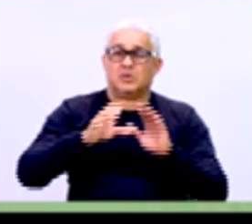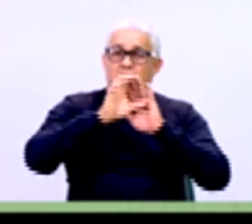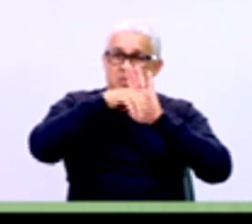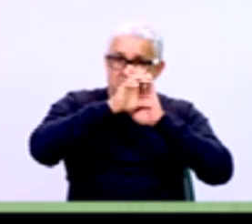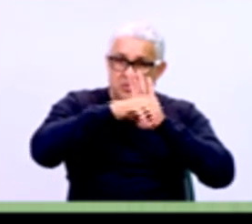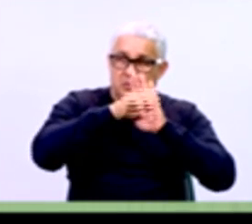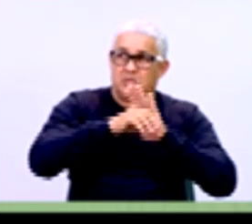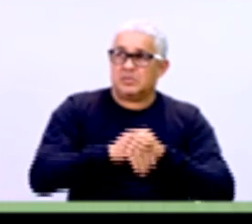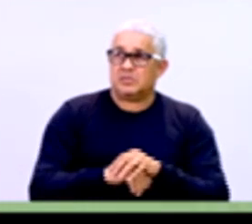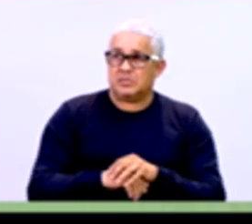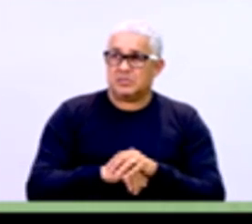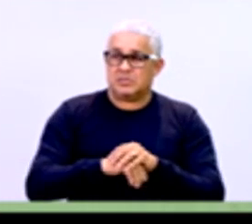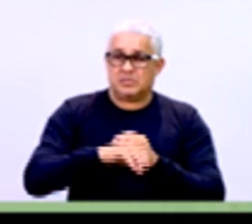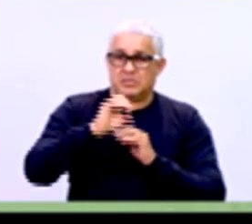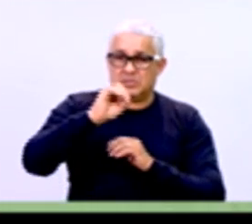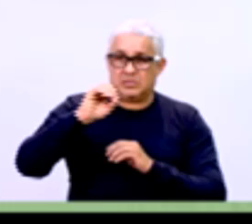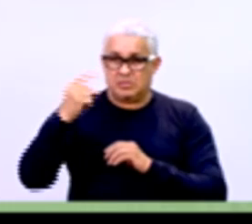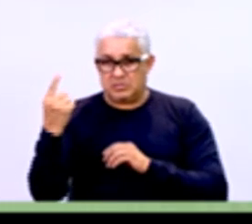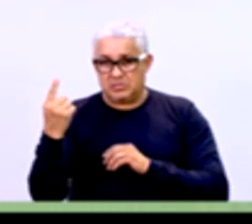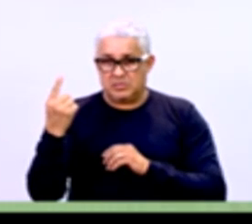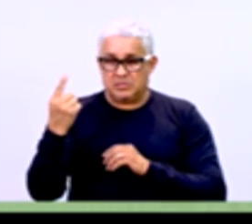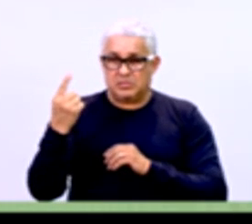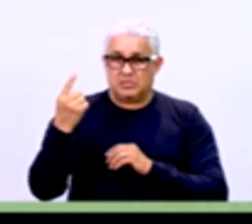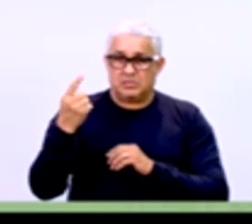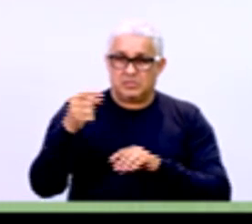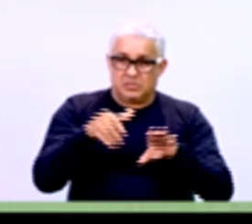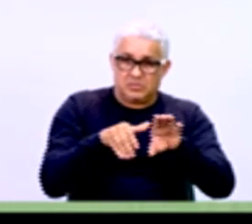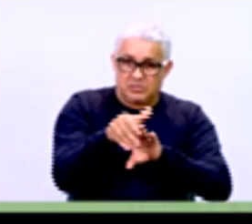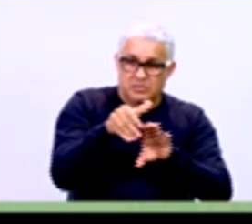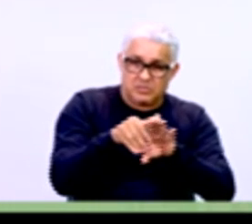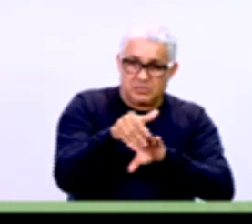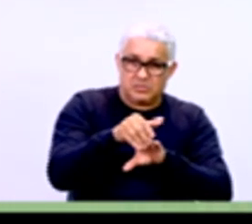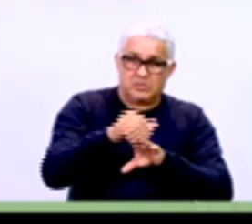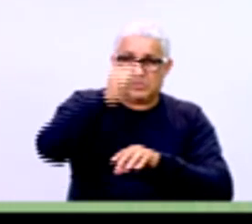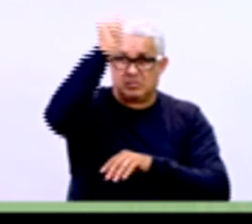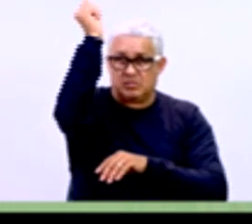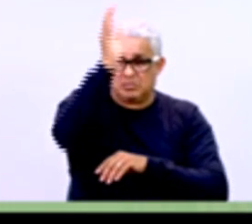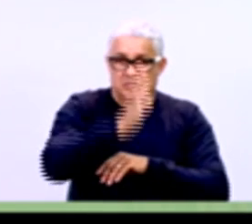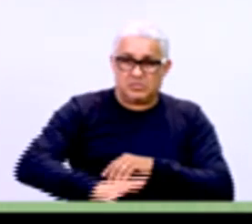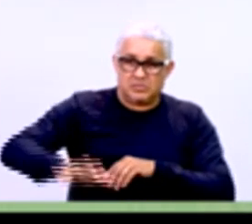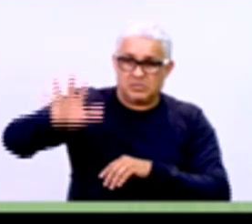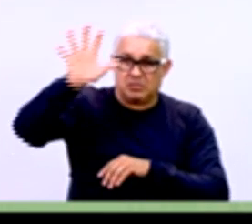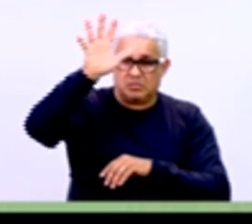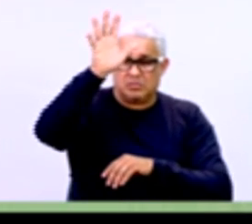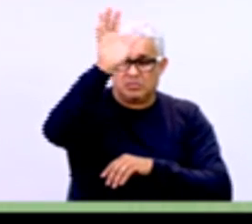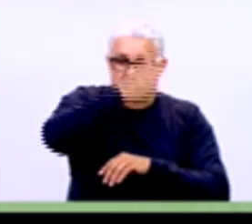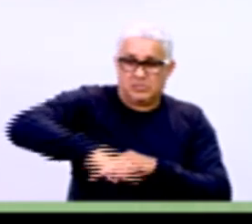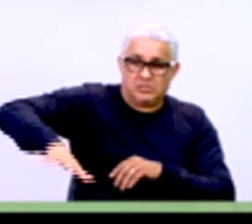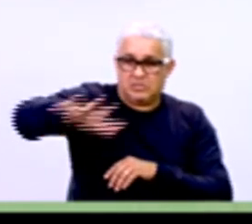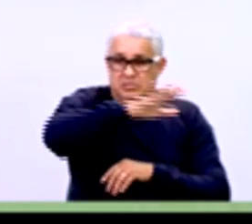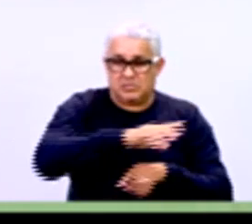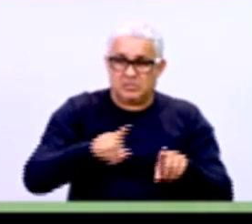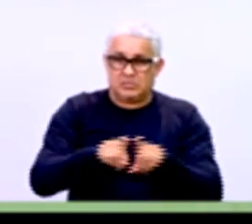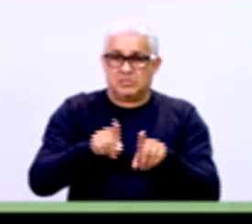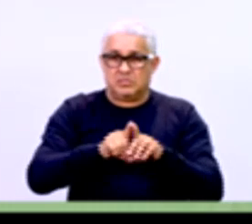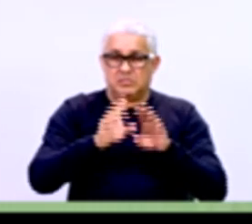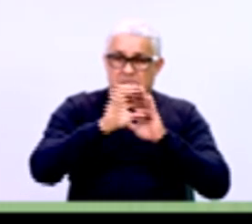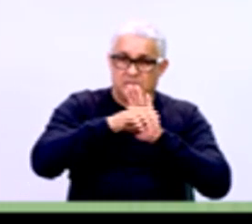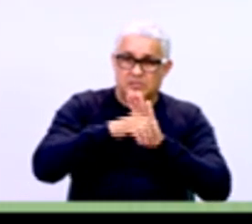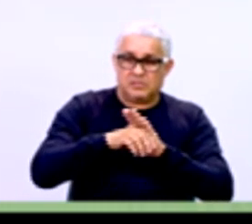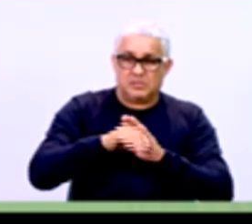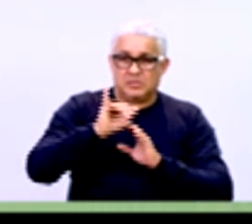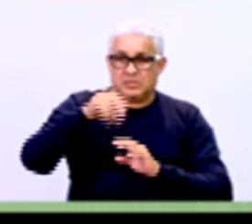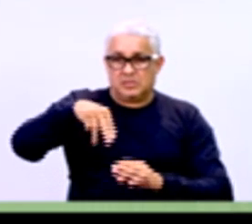resolução CONAMA 001. CONAMA é Conselho Nacional de Meio Ambiente, né? Essa resolução define impacto ambiental como